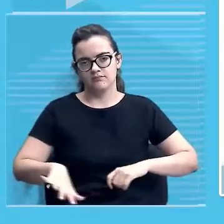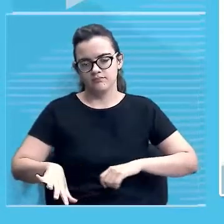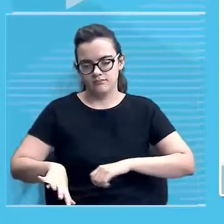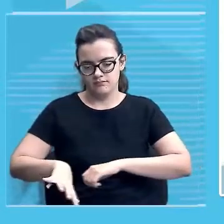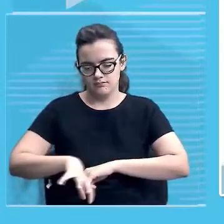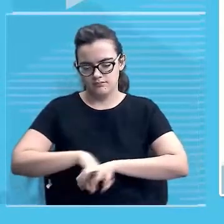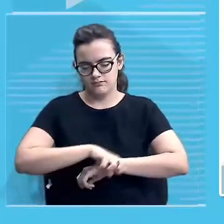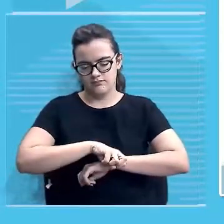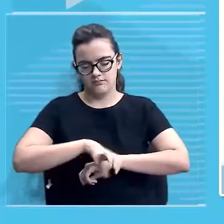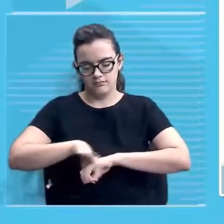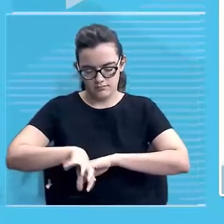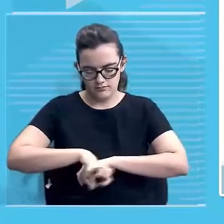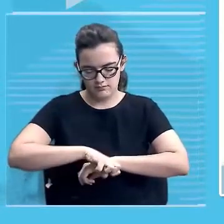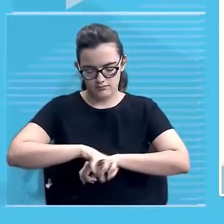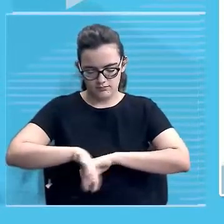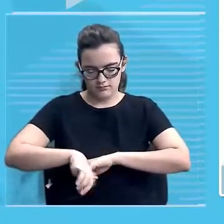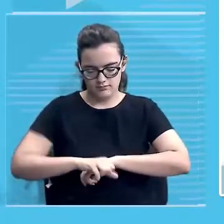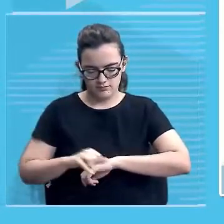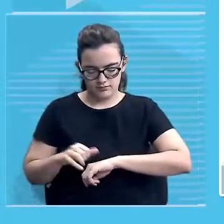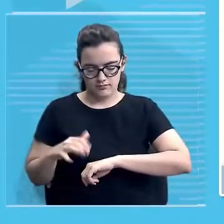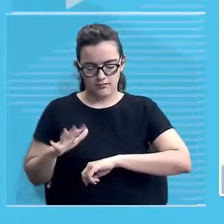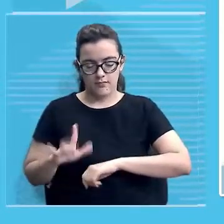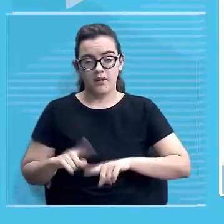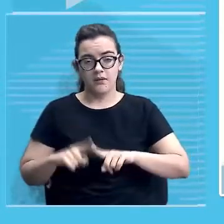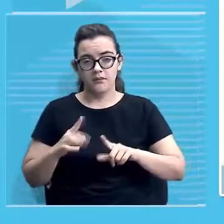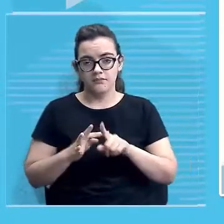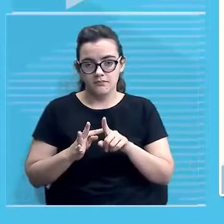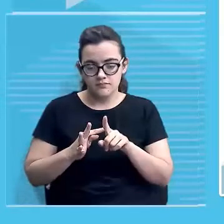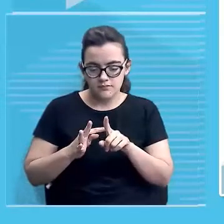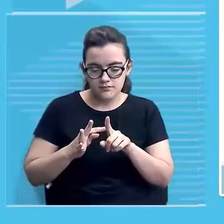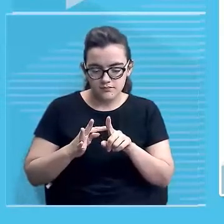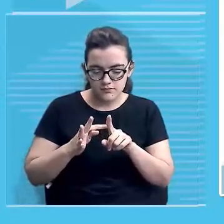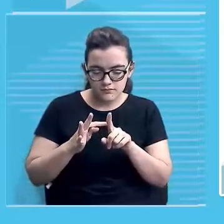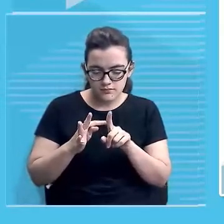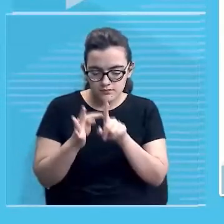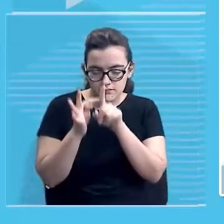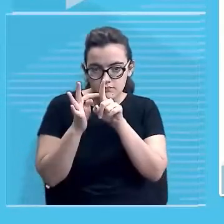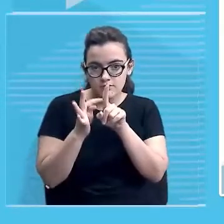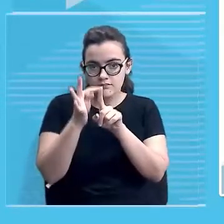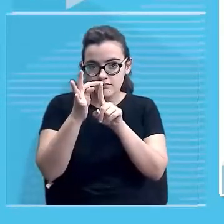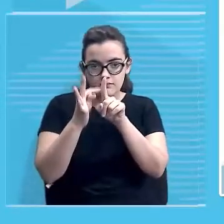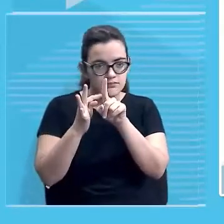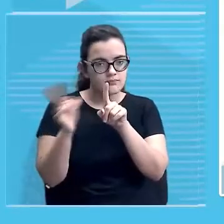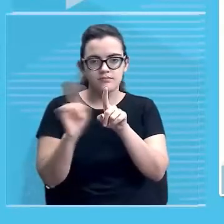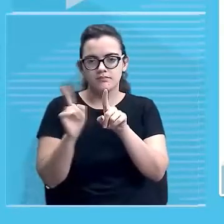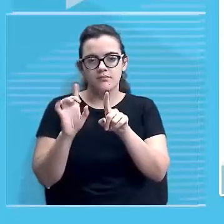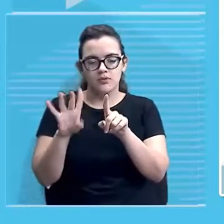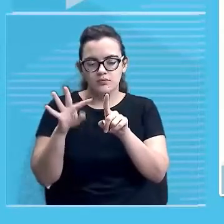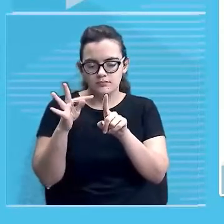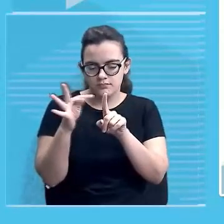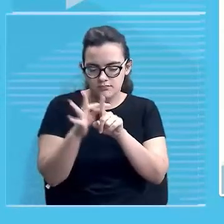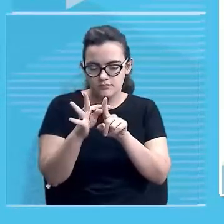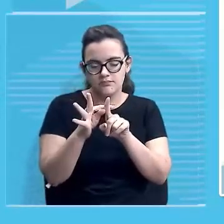eu vou ter essa substância sempre com a mesma temperatura, que é a temperatura que